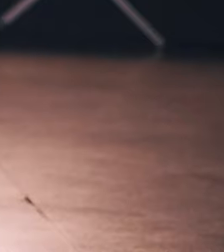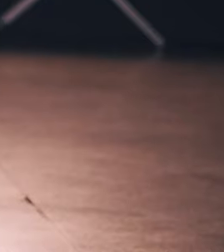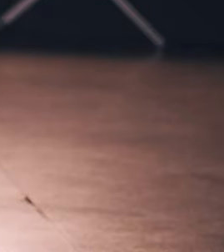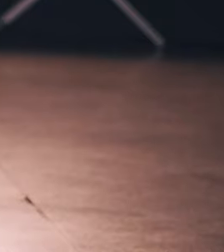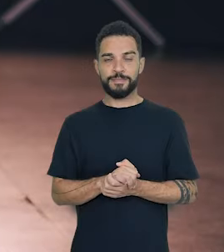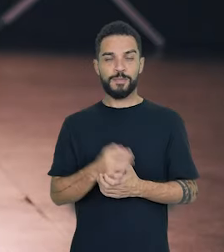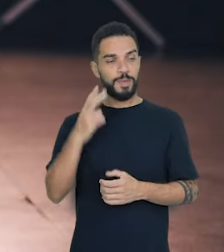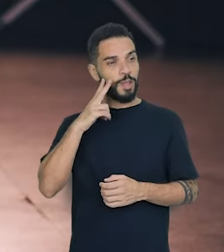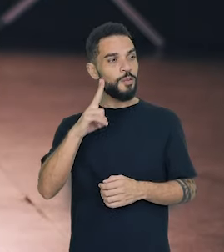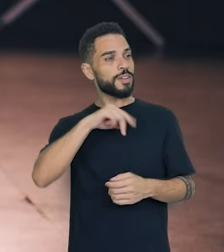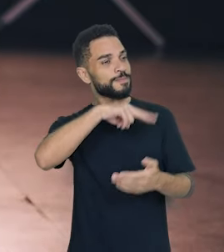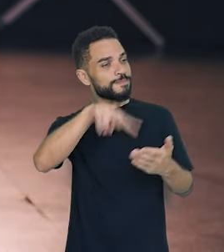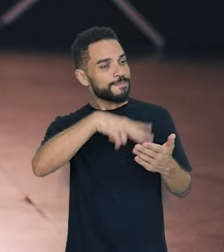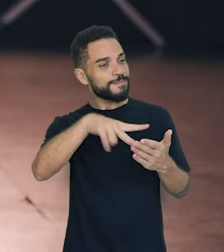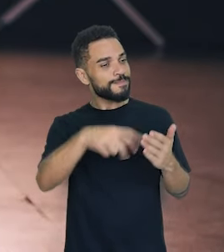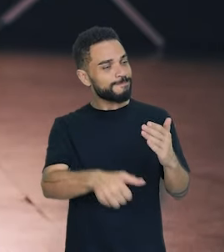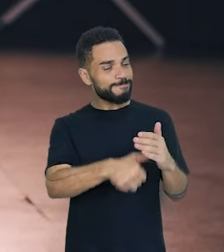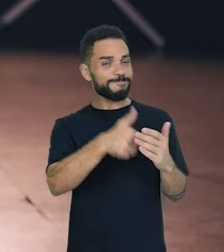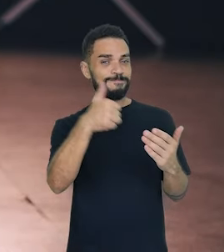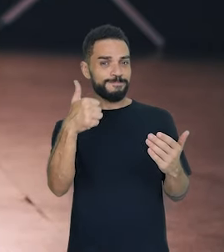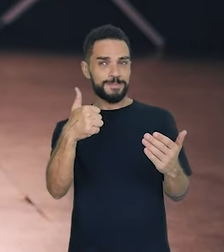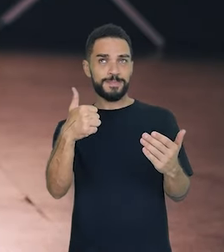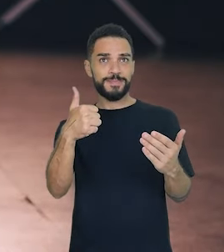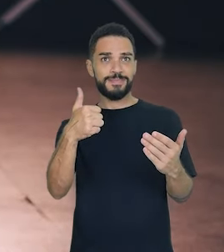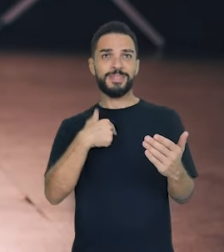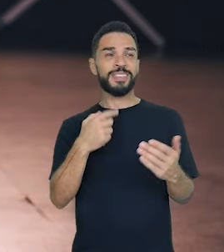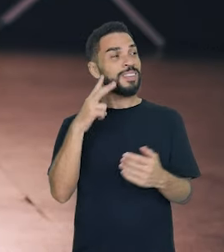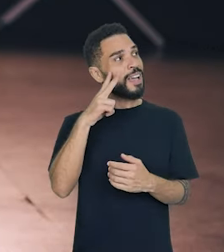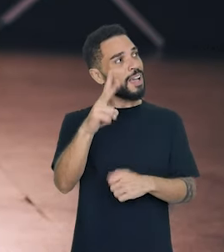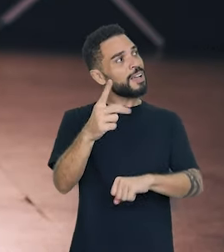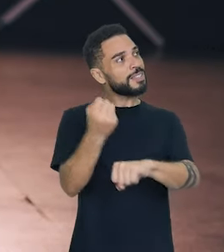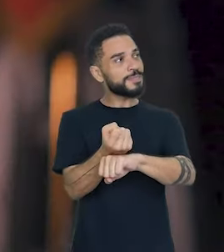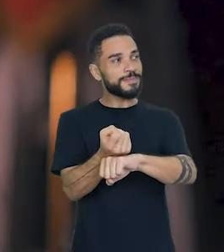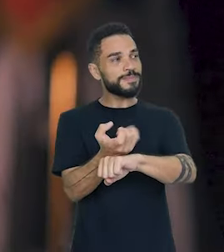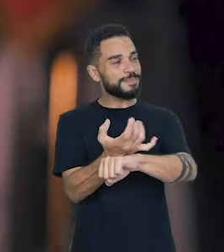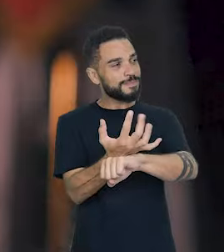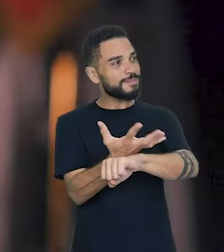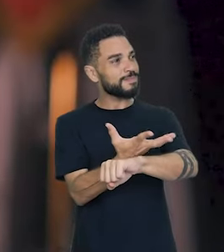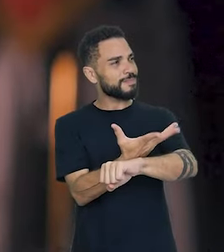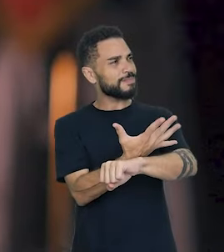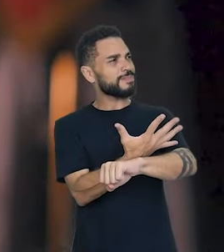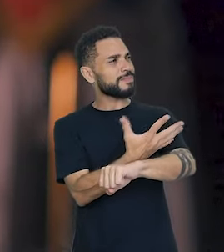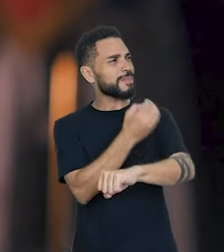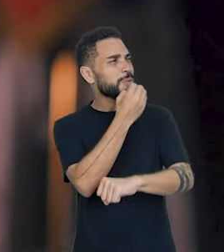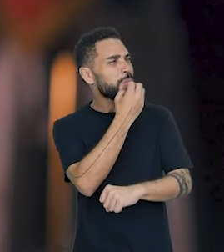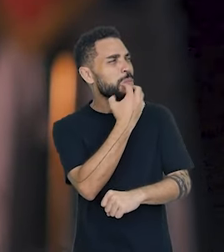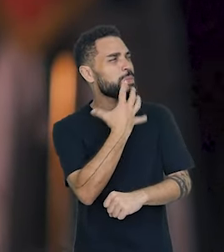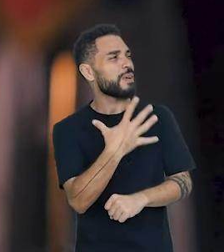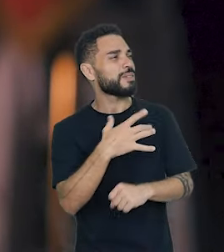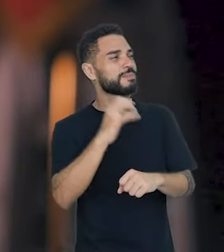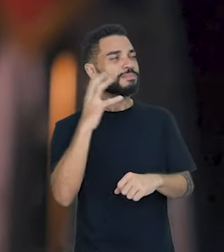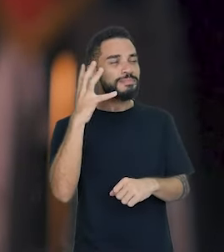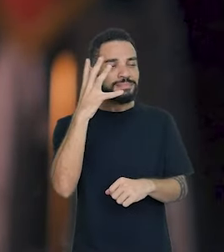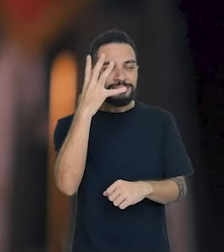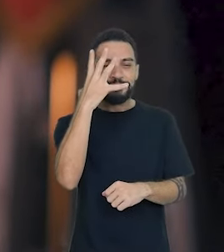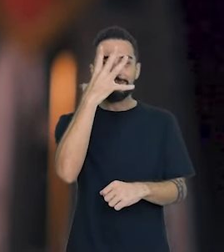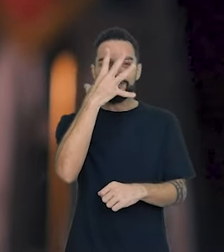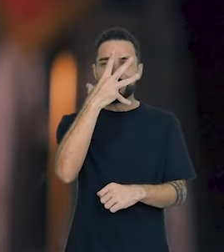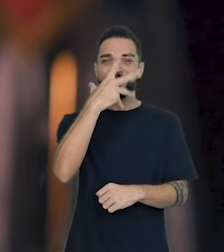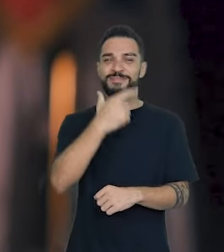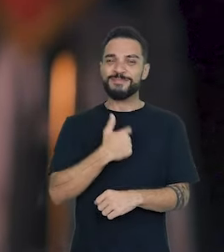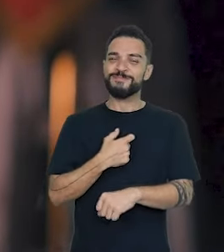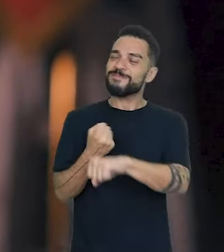Dançaram a primeira vez aqui, eu não aguentei de ver a evolução deles, foi tão imediato, foi tão lindo,